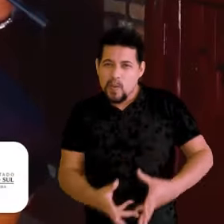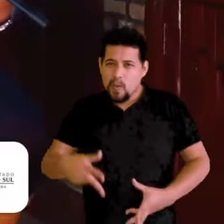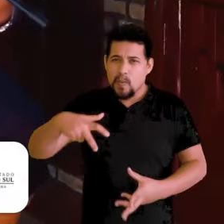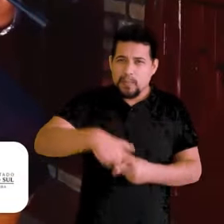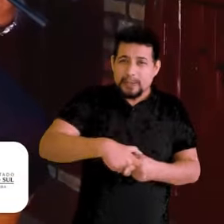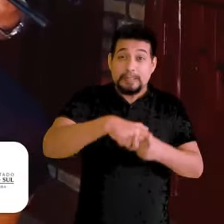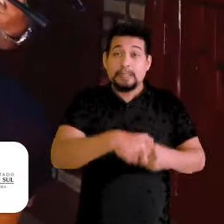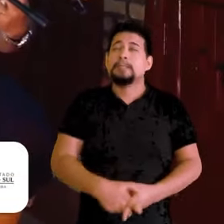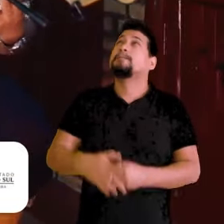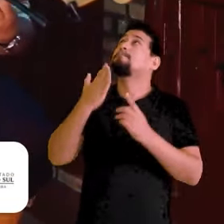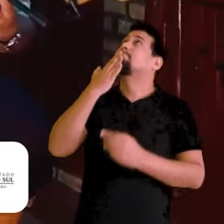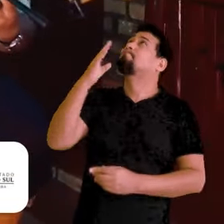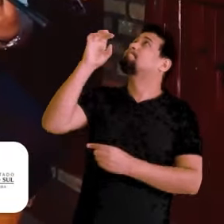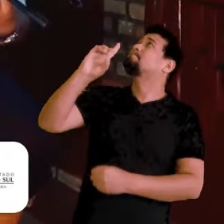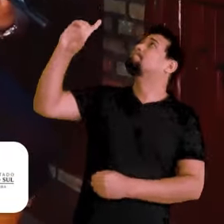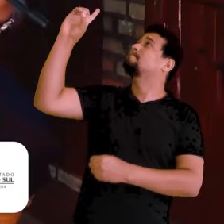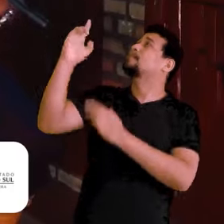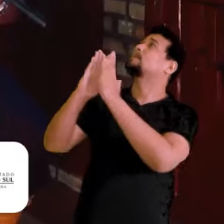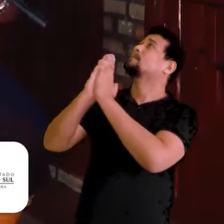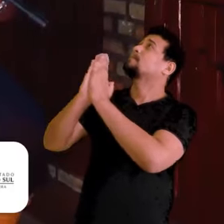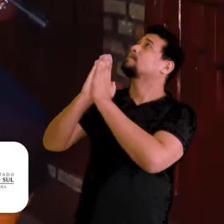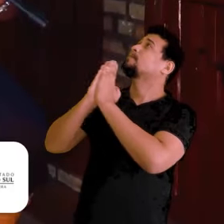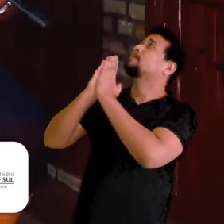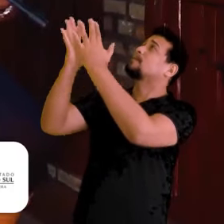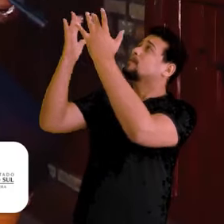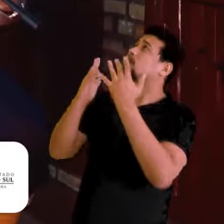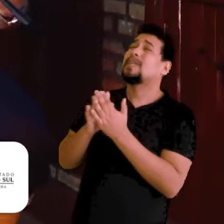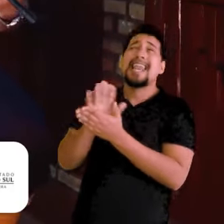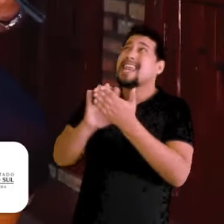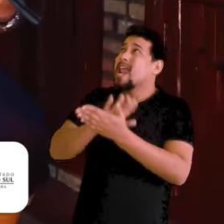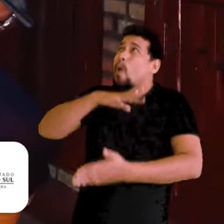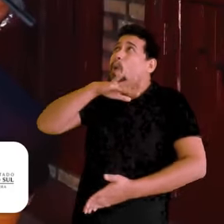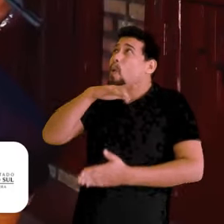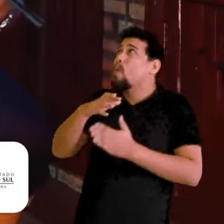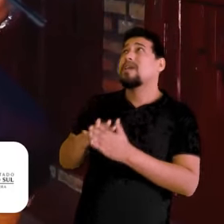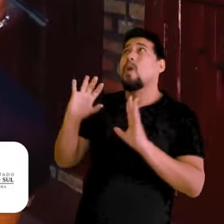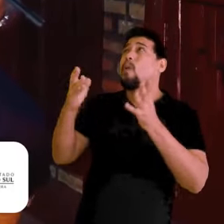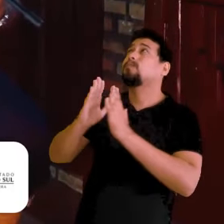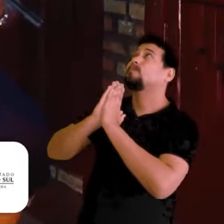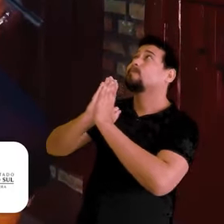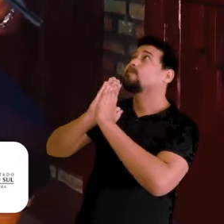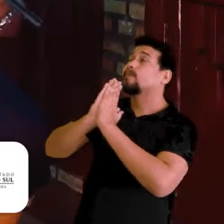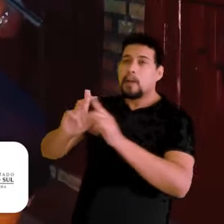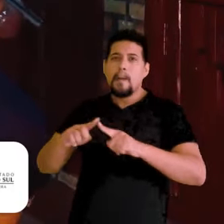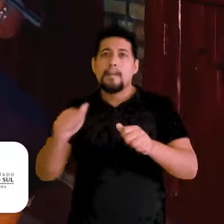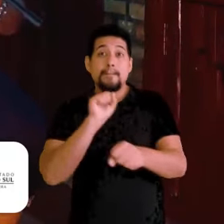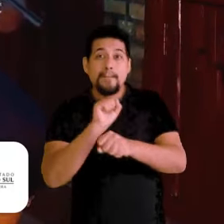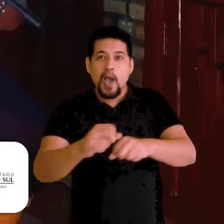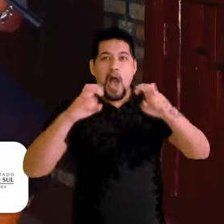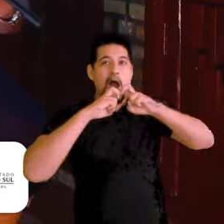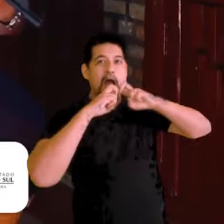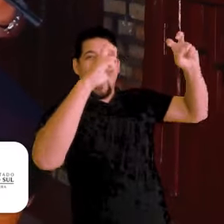rampão, peço a Deus a proteção pra que nada me aconteça. Só espero um